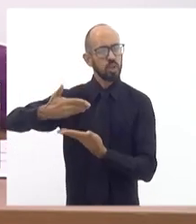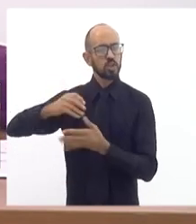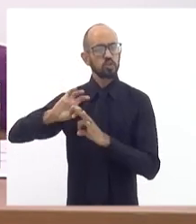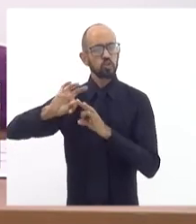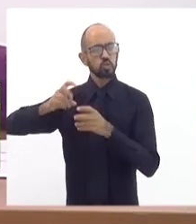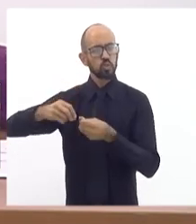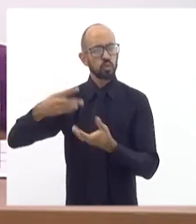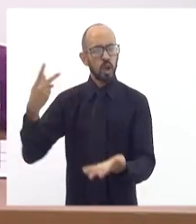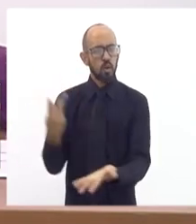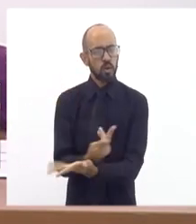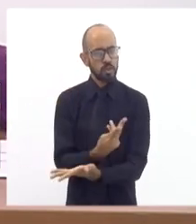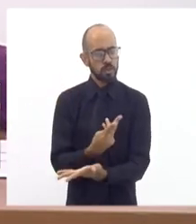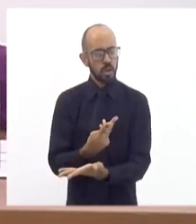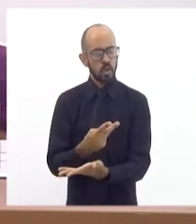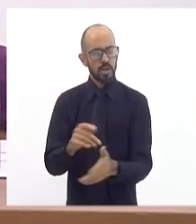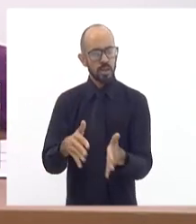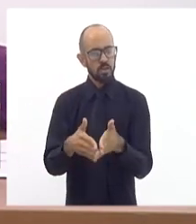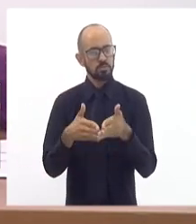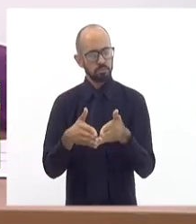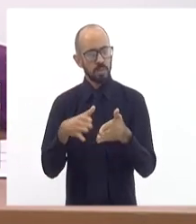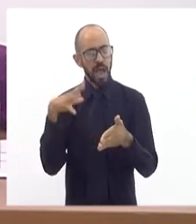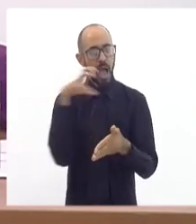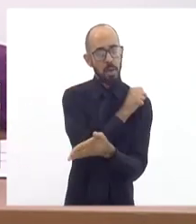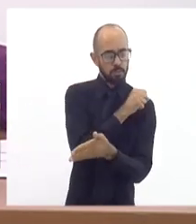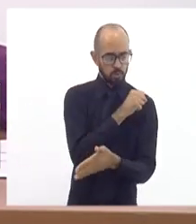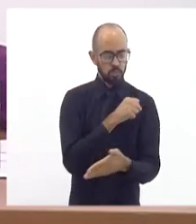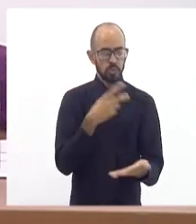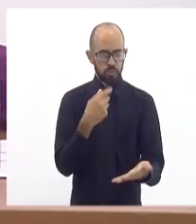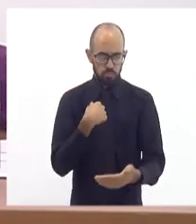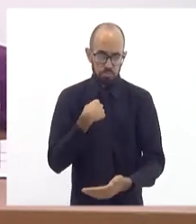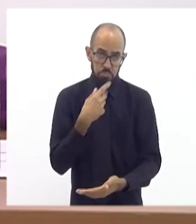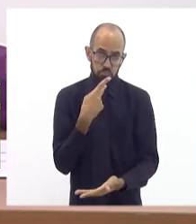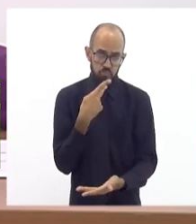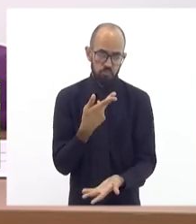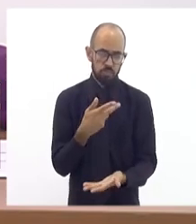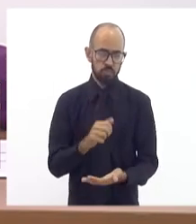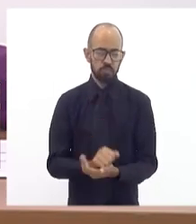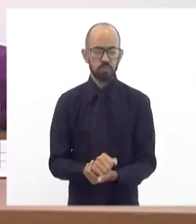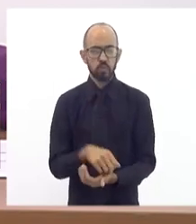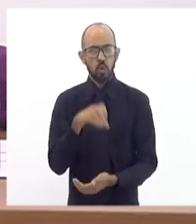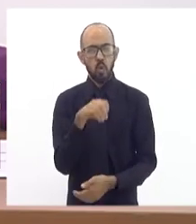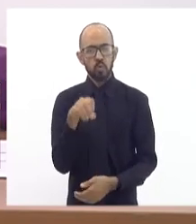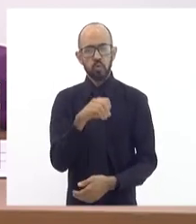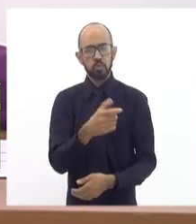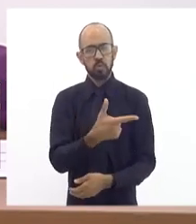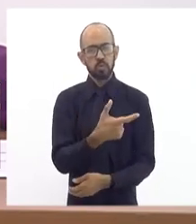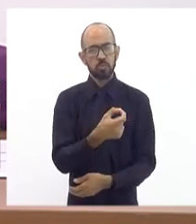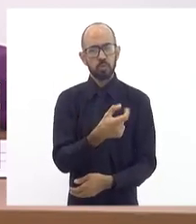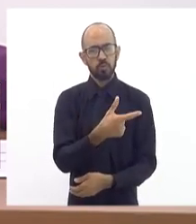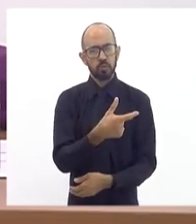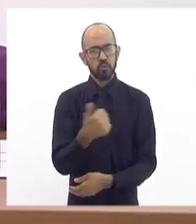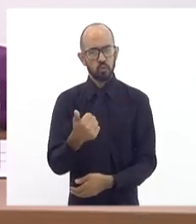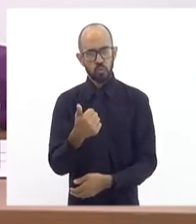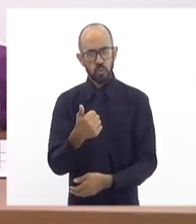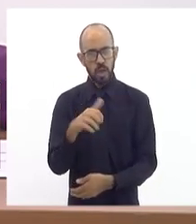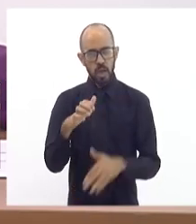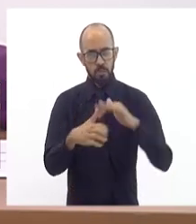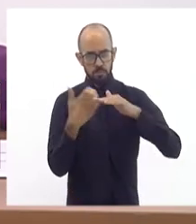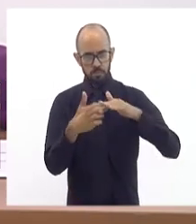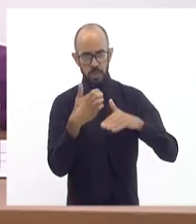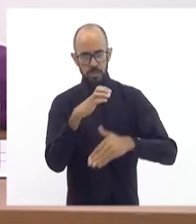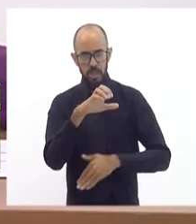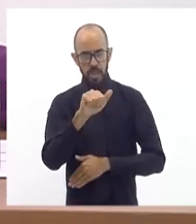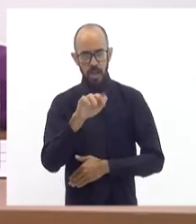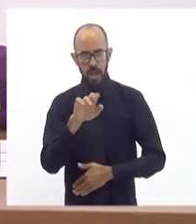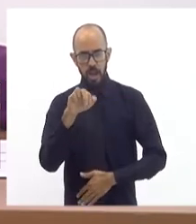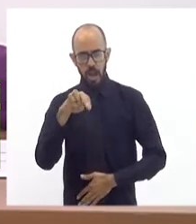como se deu a licença relâmpago como eu chamo em outubro de 2011 a empresa Carmo chip Brasil energia e